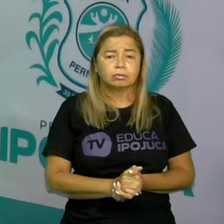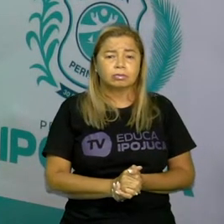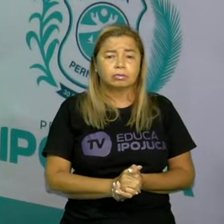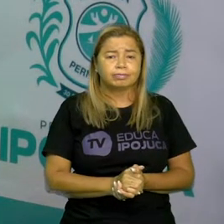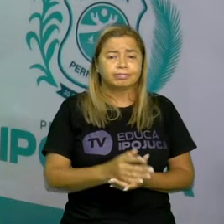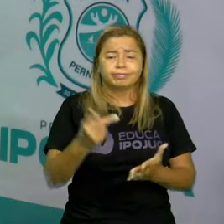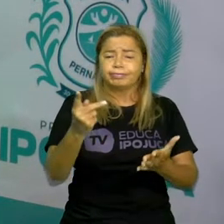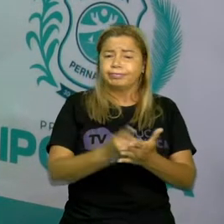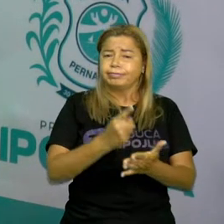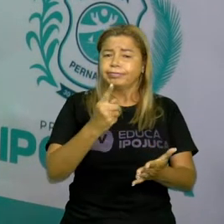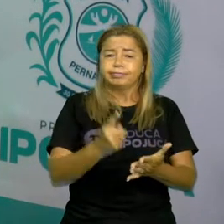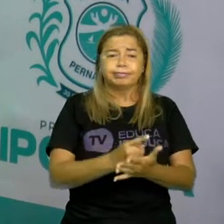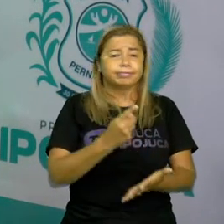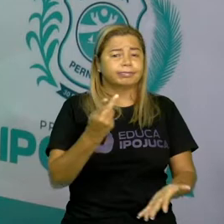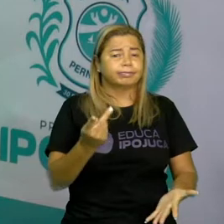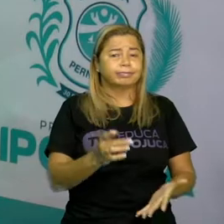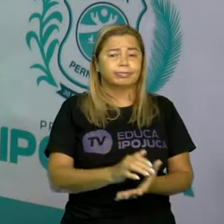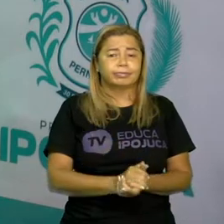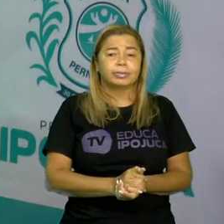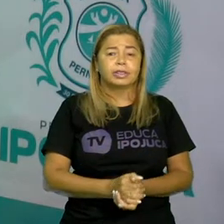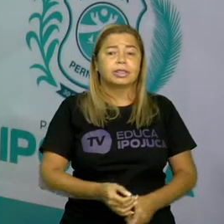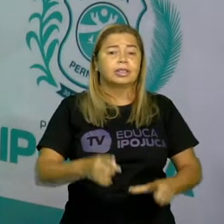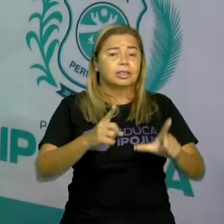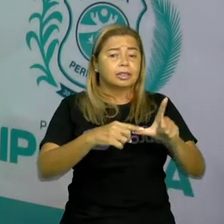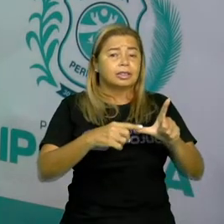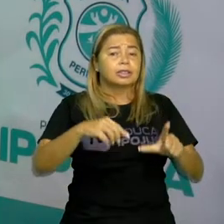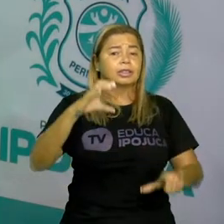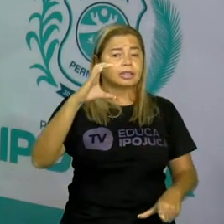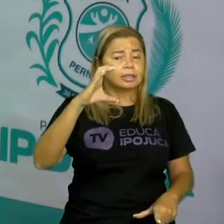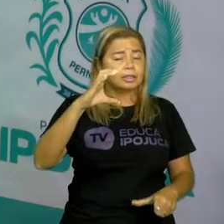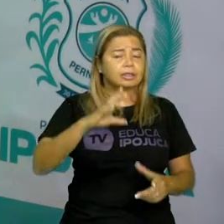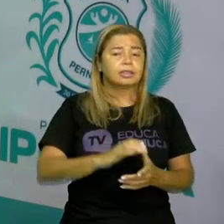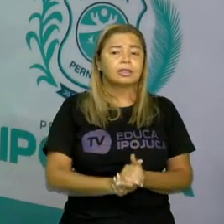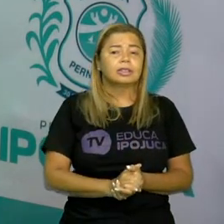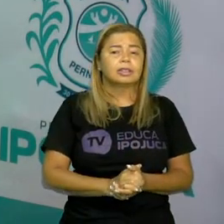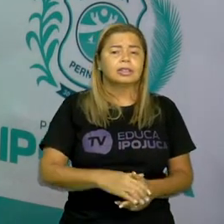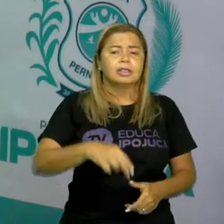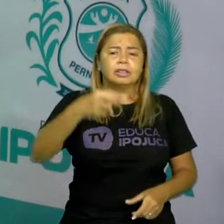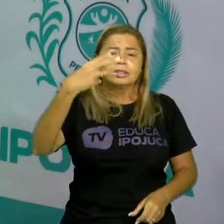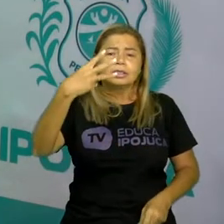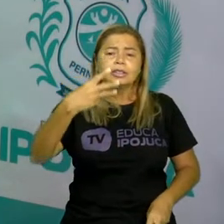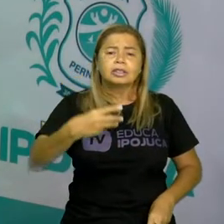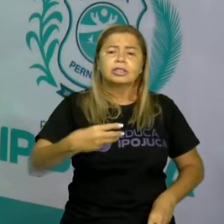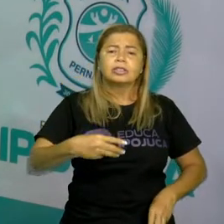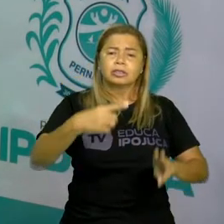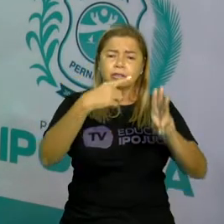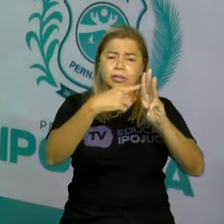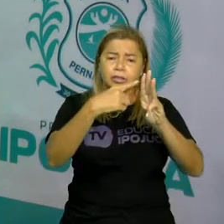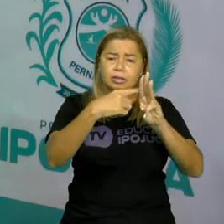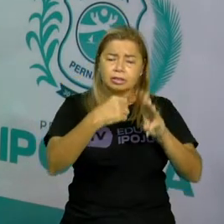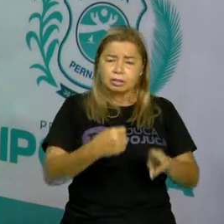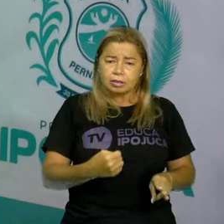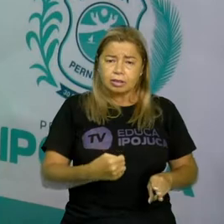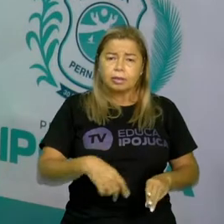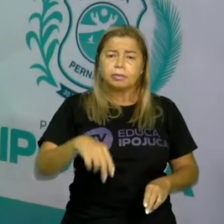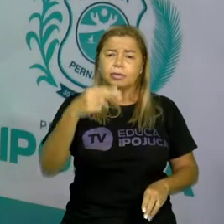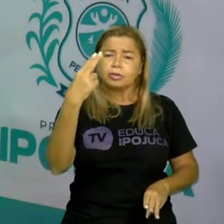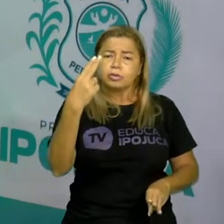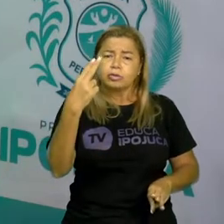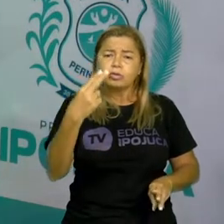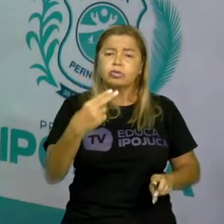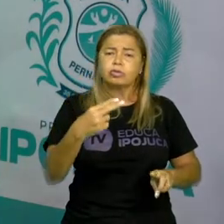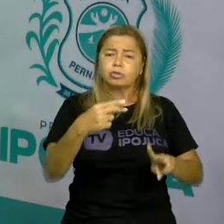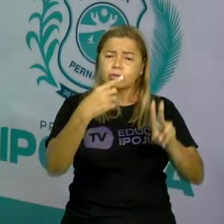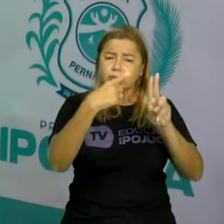Tá errado. C. 3 centenas mais 3 dezenas mais 2 dezenas.